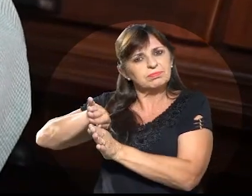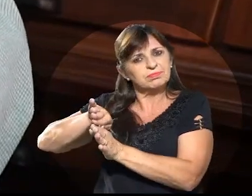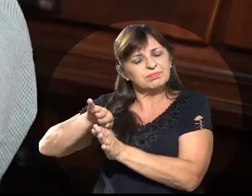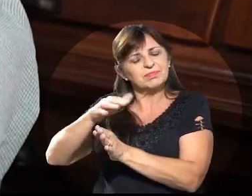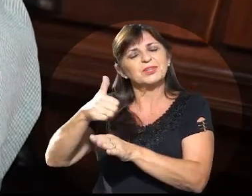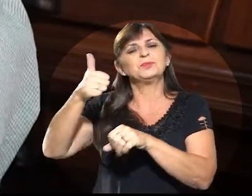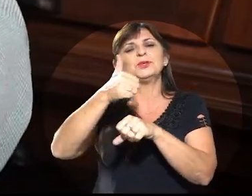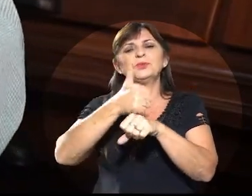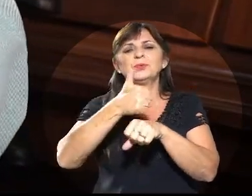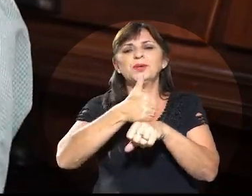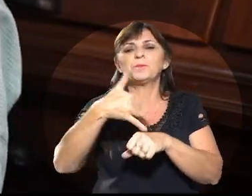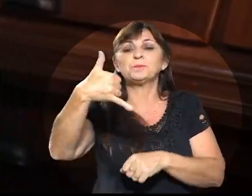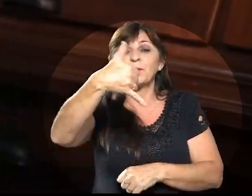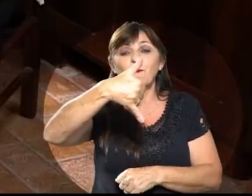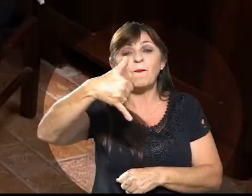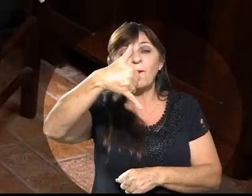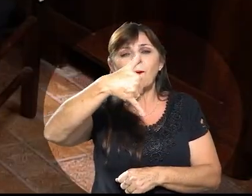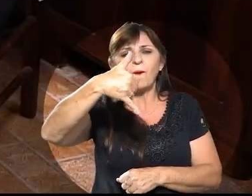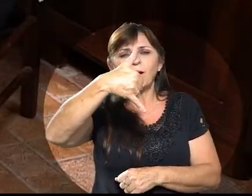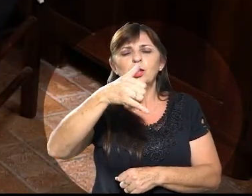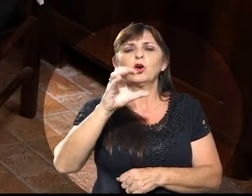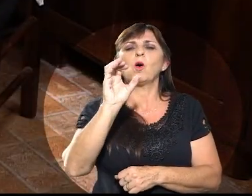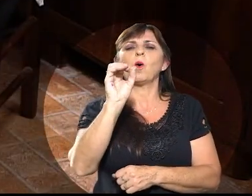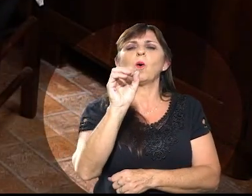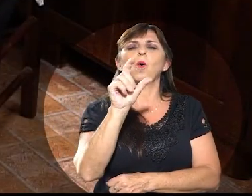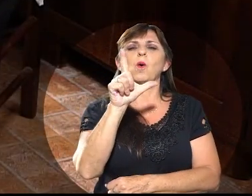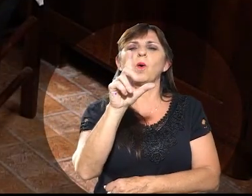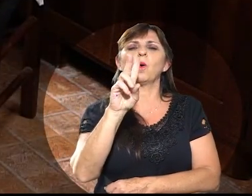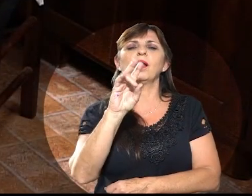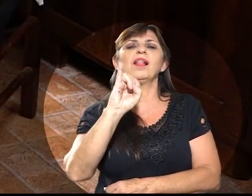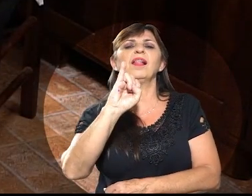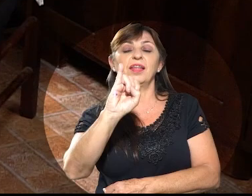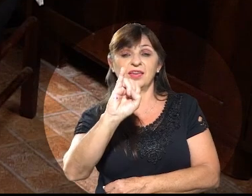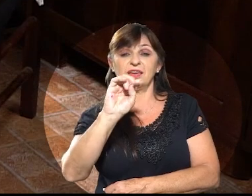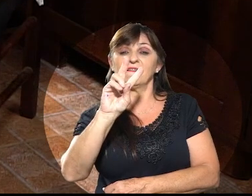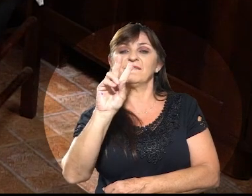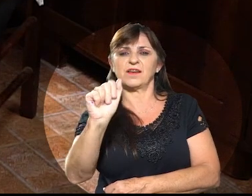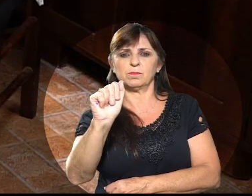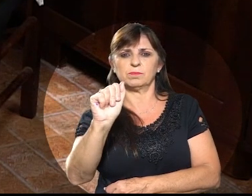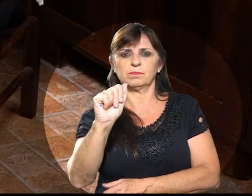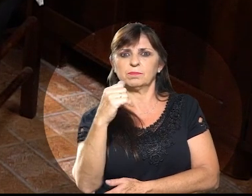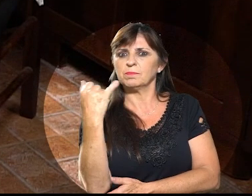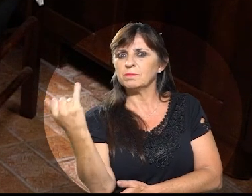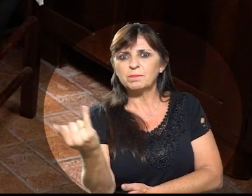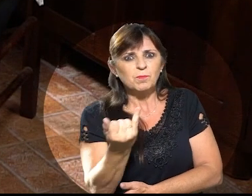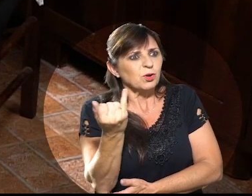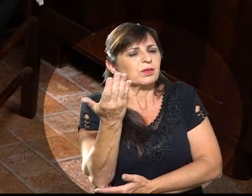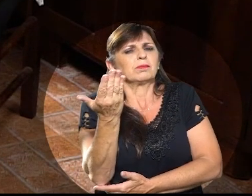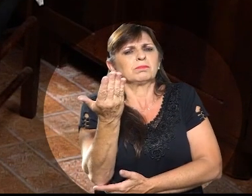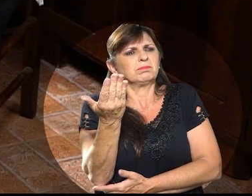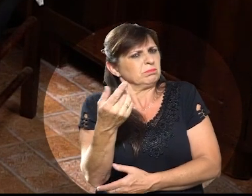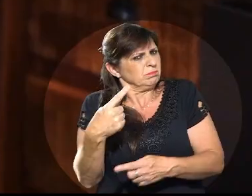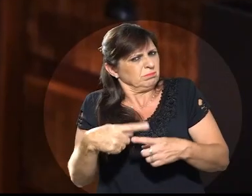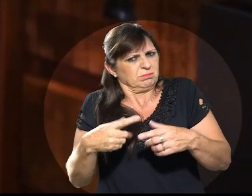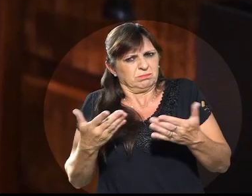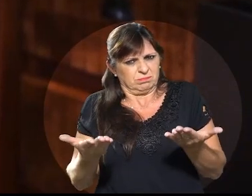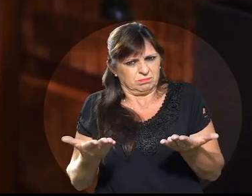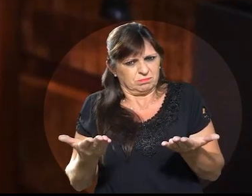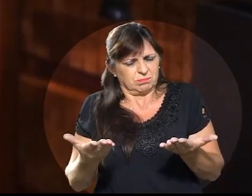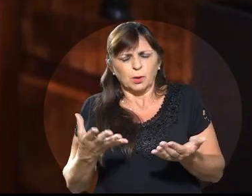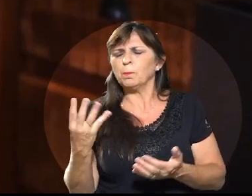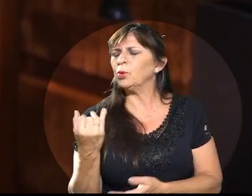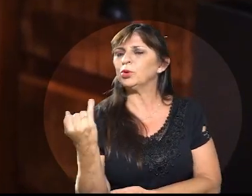que que ele é importante dentro da cultura árabe? Muito importante. Eles cozinham praticamente com azeite de